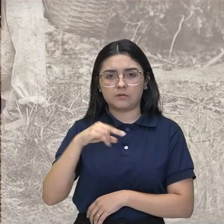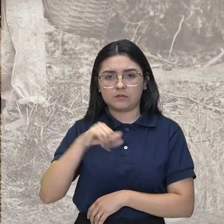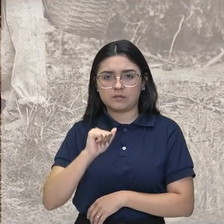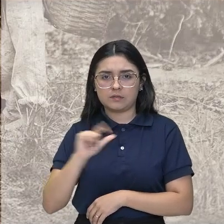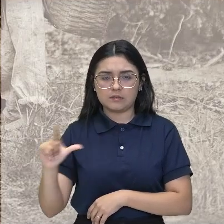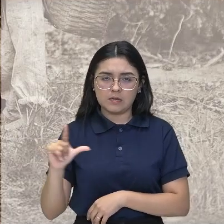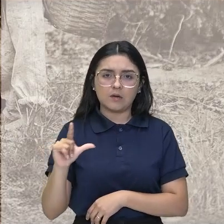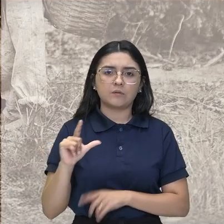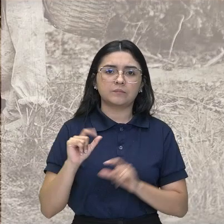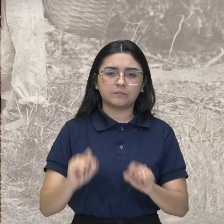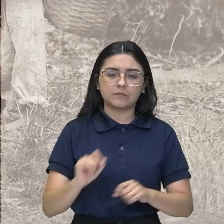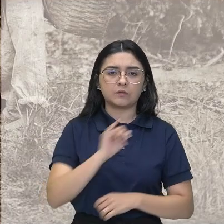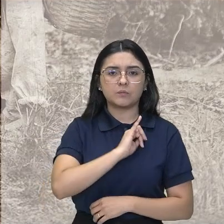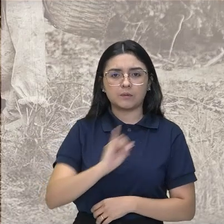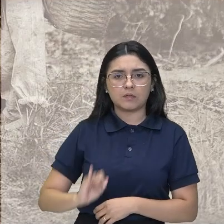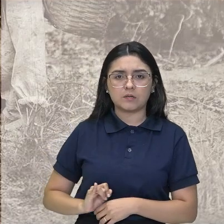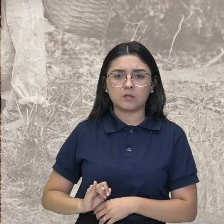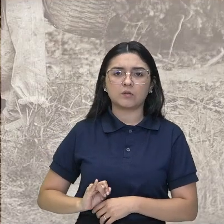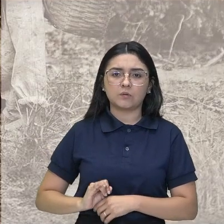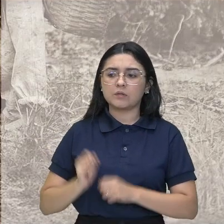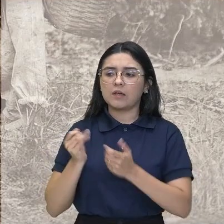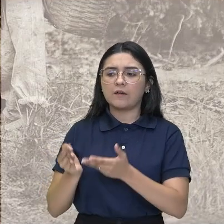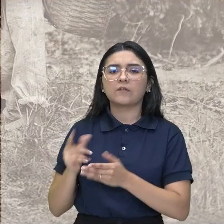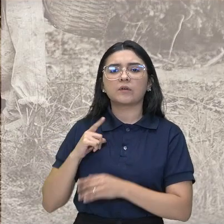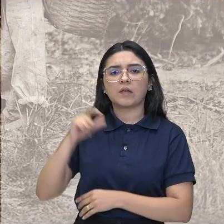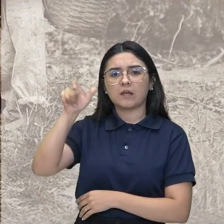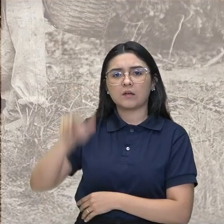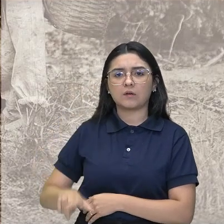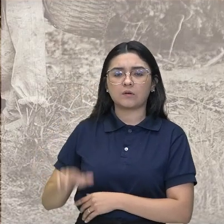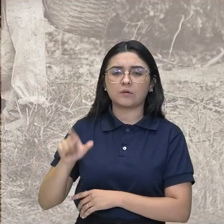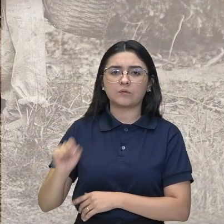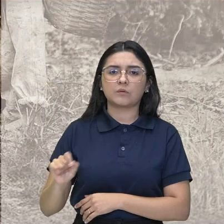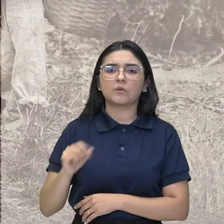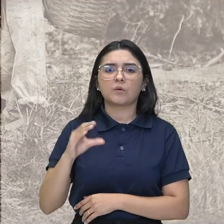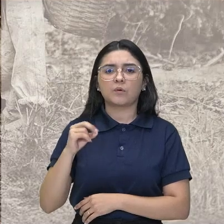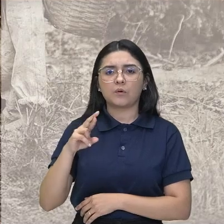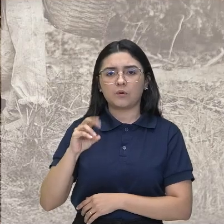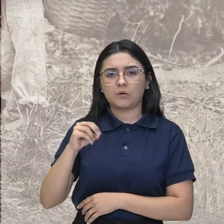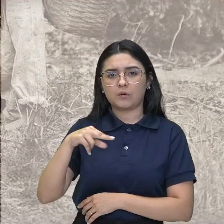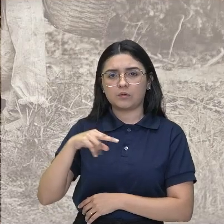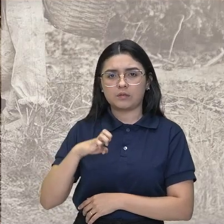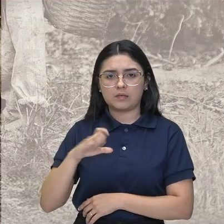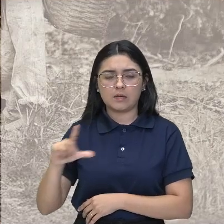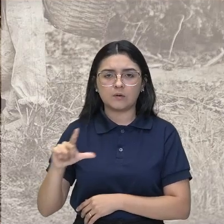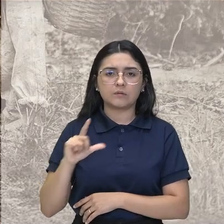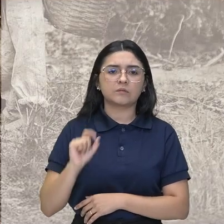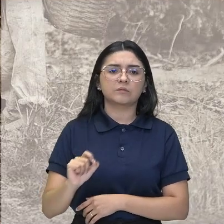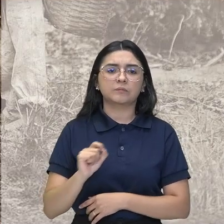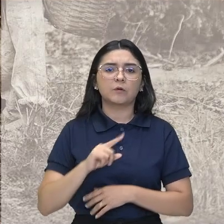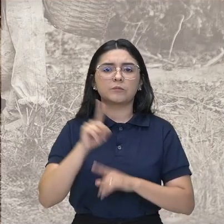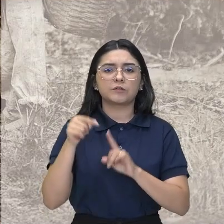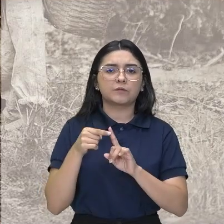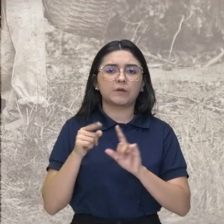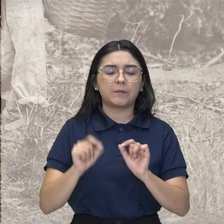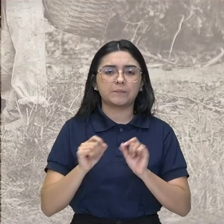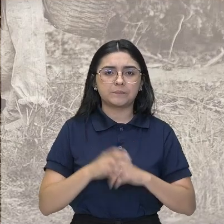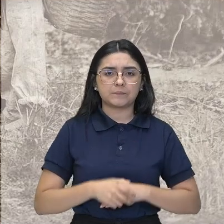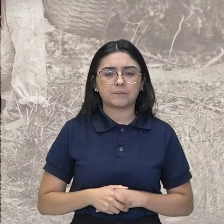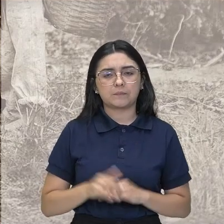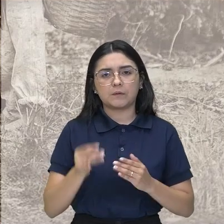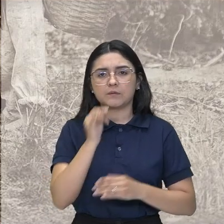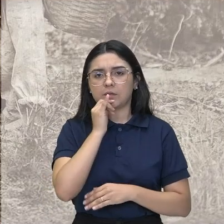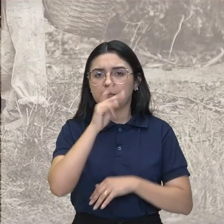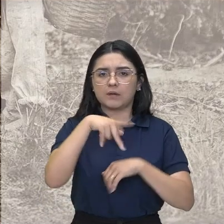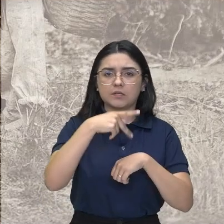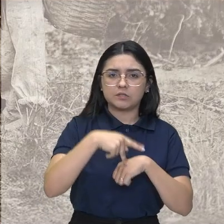próprio imperador a um grande fazendeiro, e esse título de coronel servia para quando o país, a